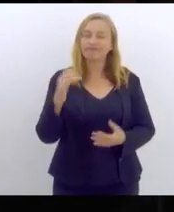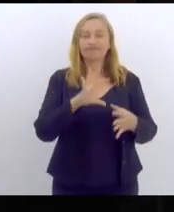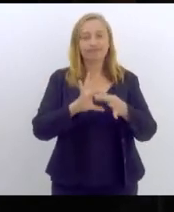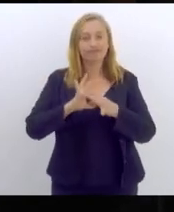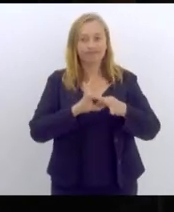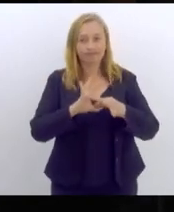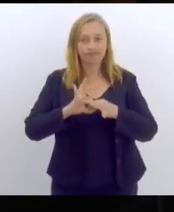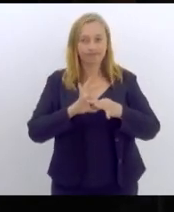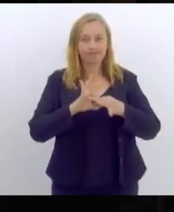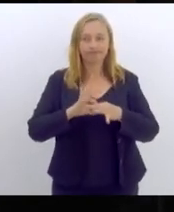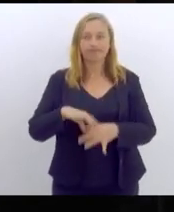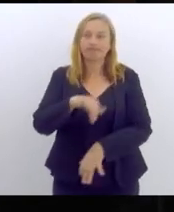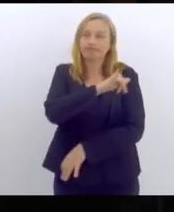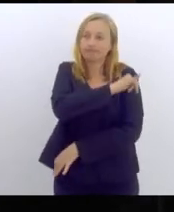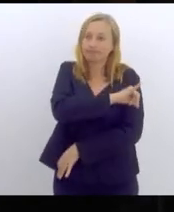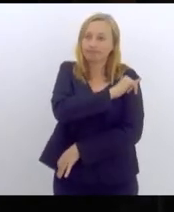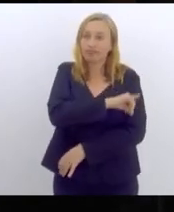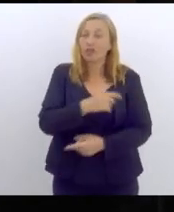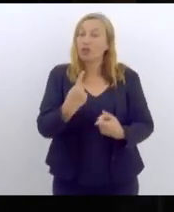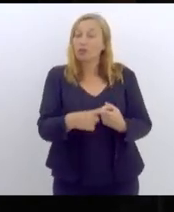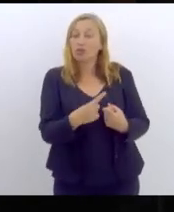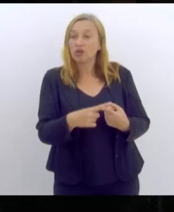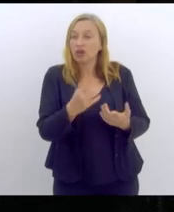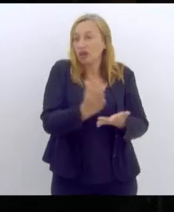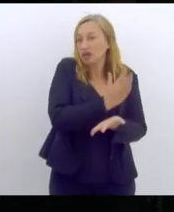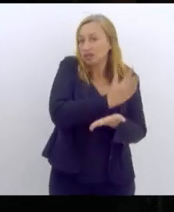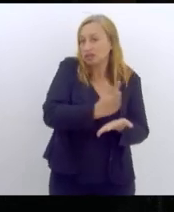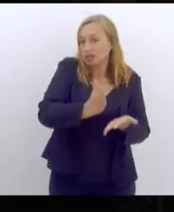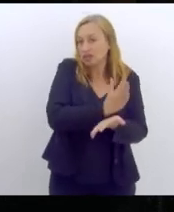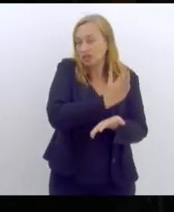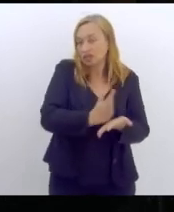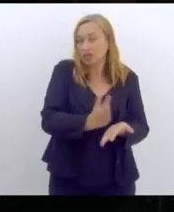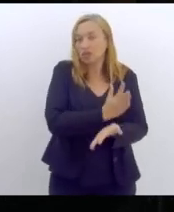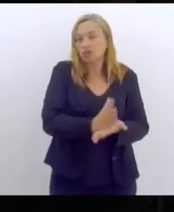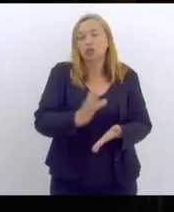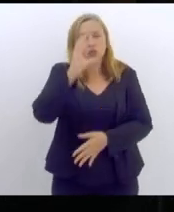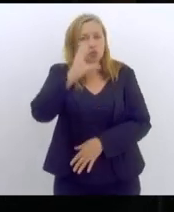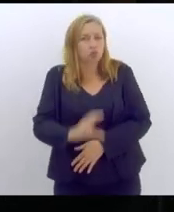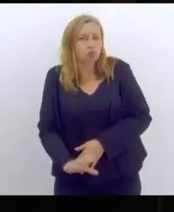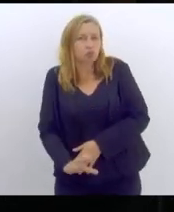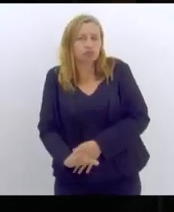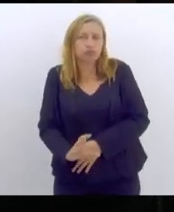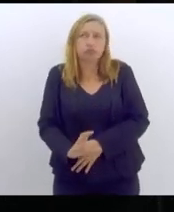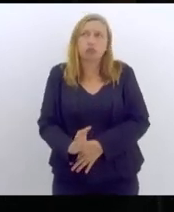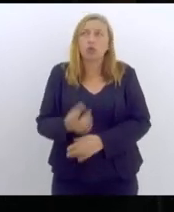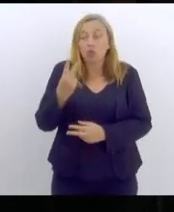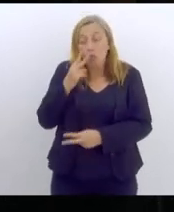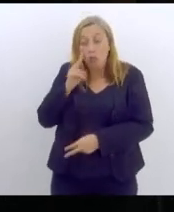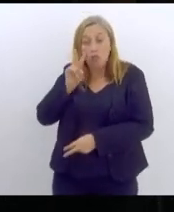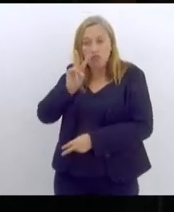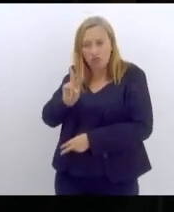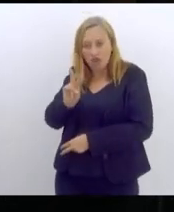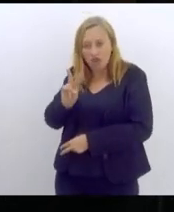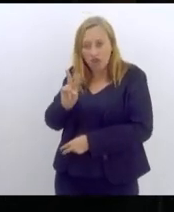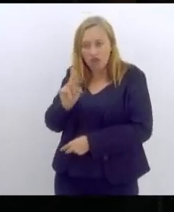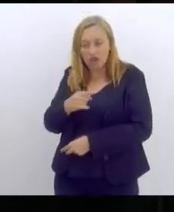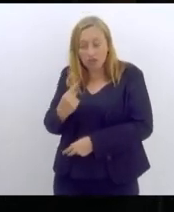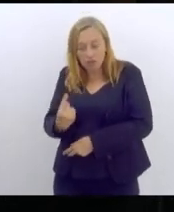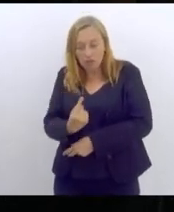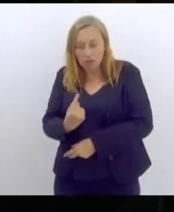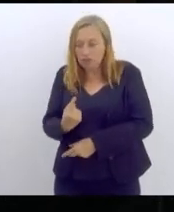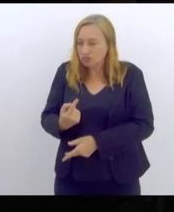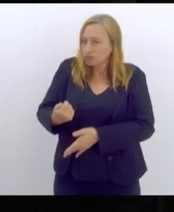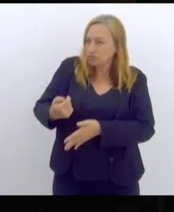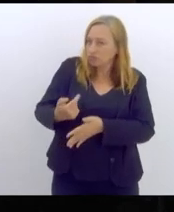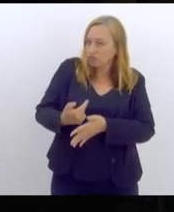em prol do Rio de Janeiro, porque muitas das vezes o cidadão comum, quando ele vê, nos vê na